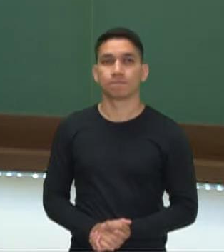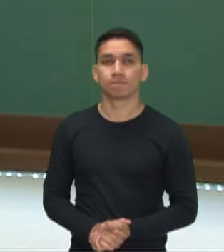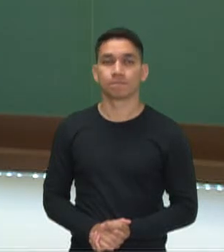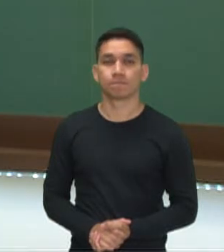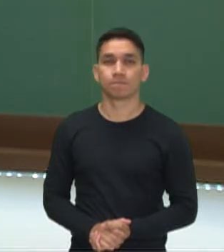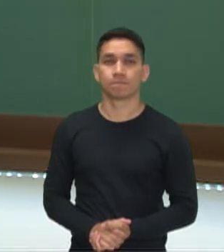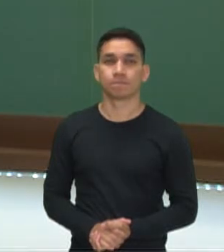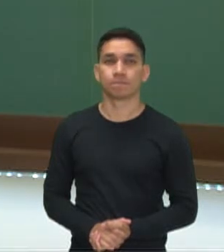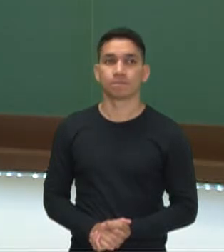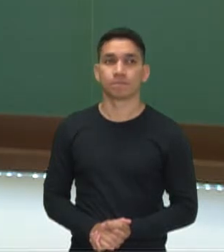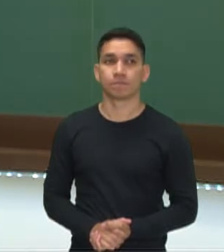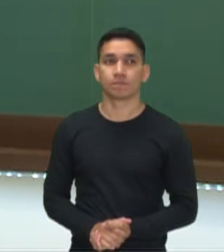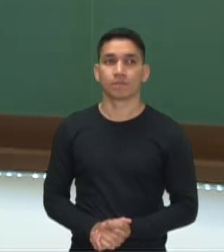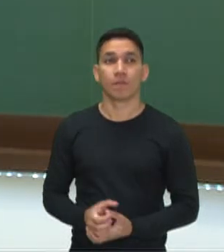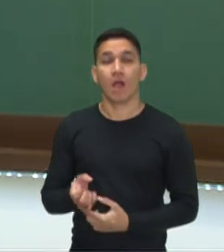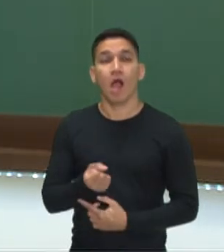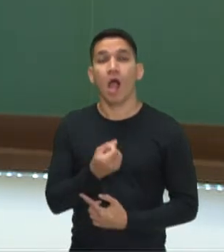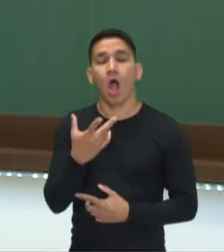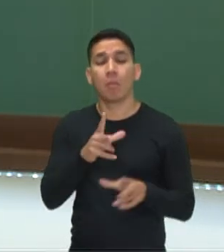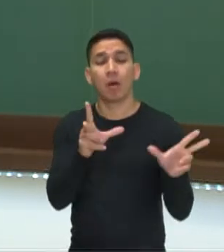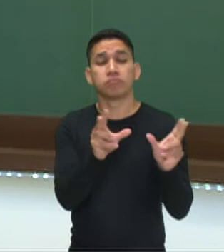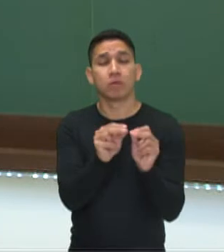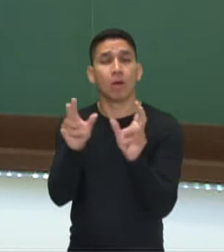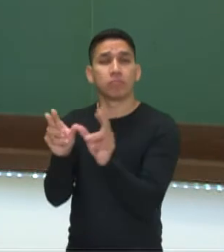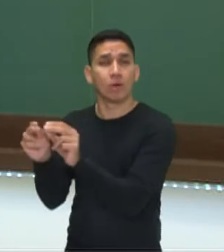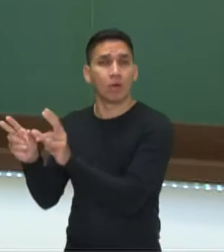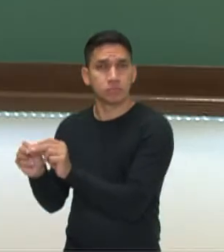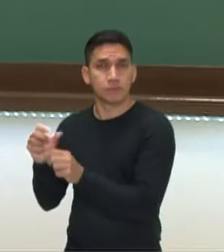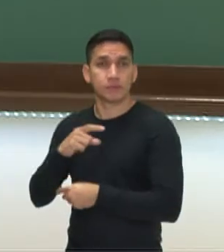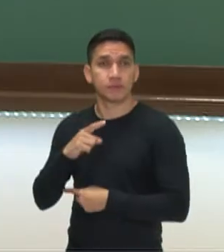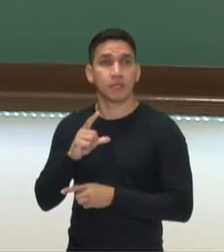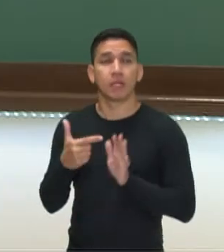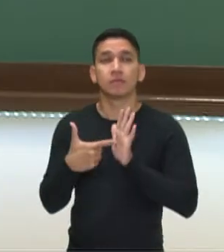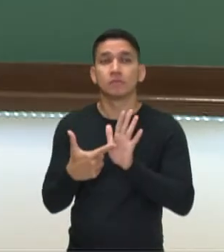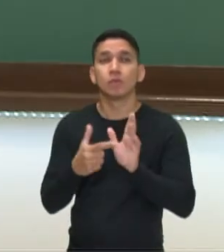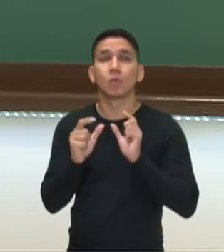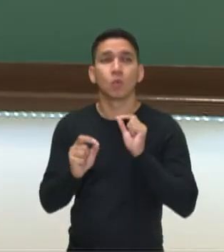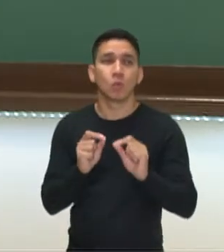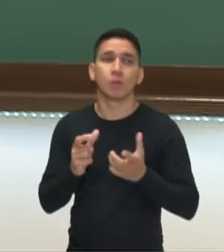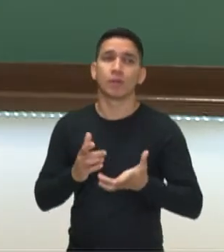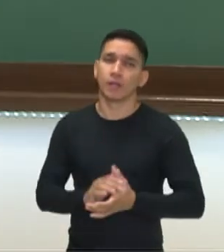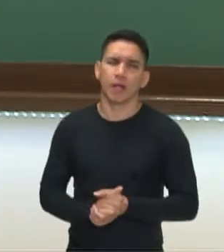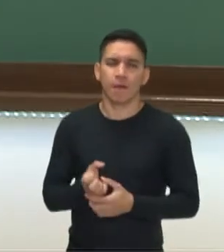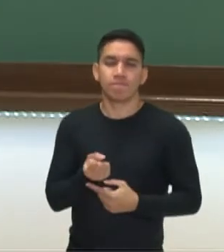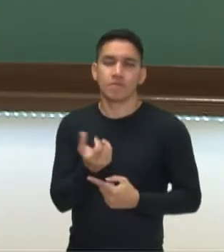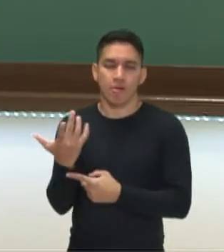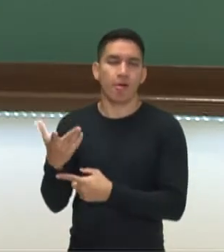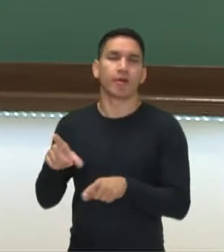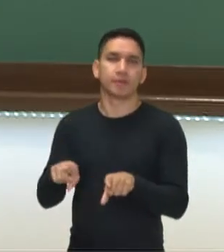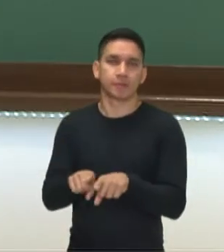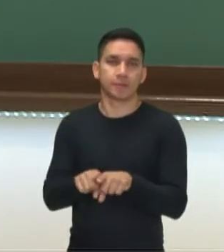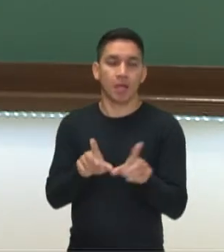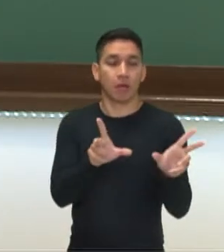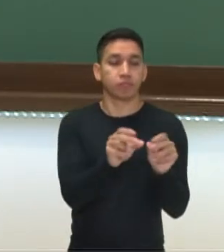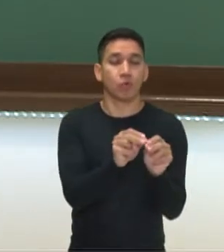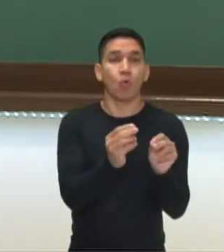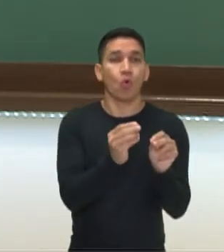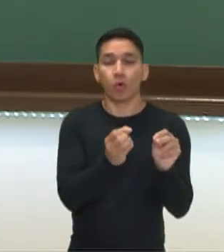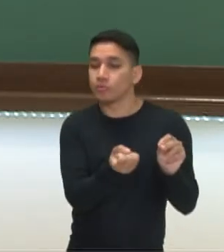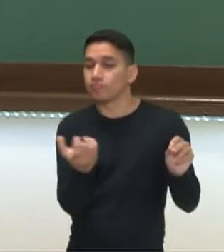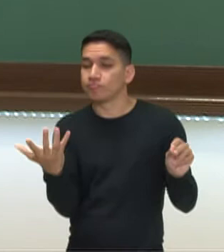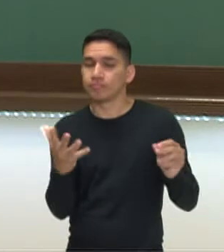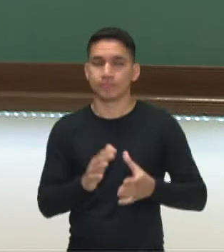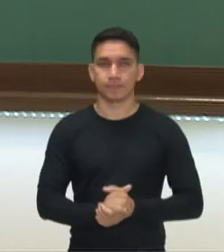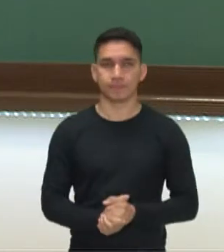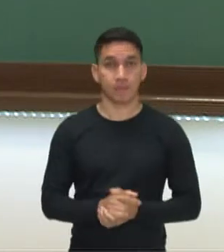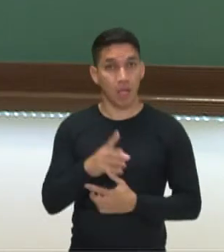Algumas contrações aqui e os, né, plurais aí dessas contrações. Ó,